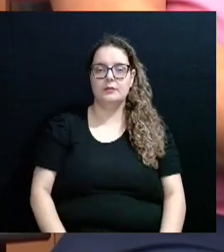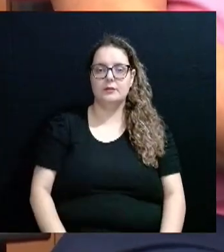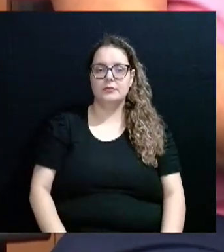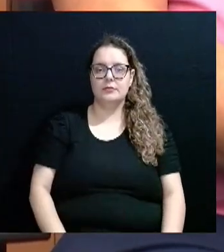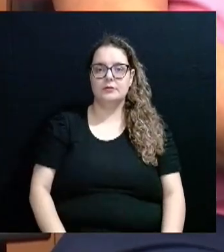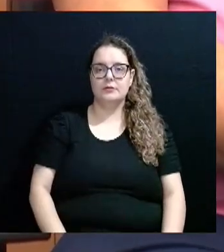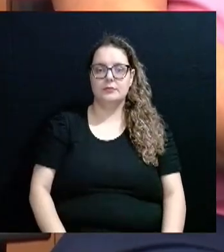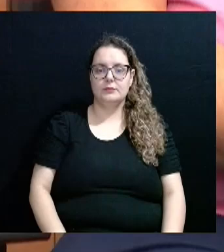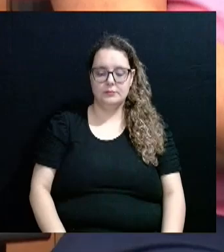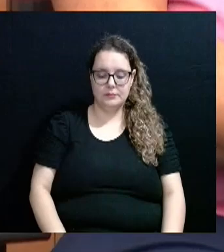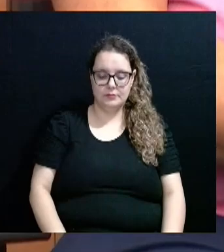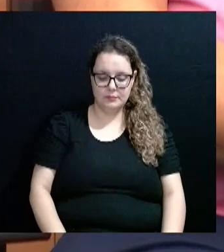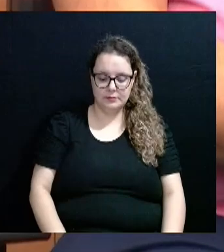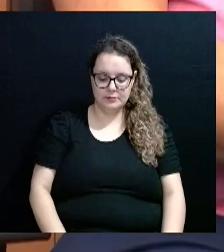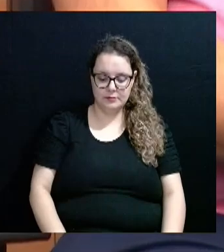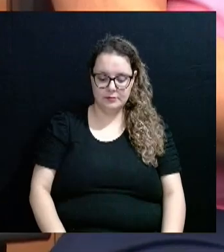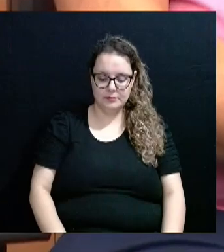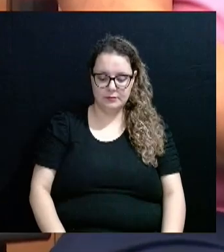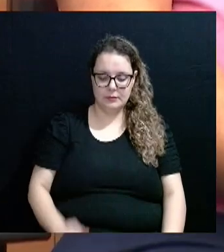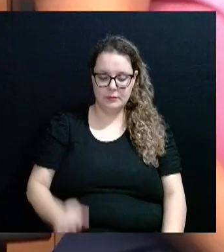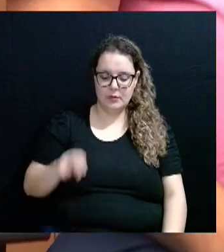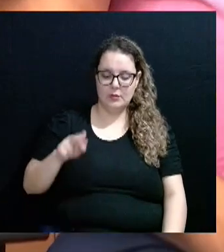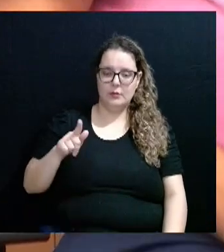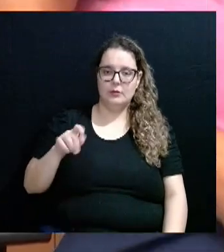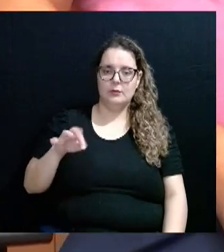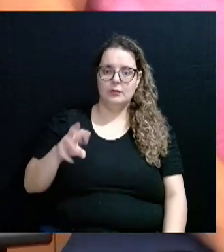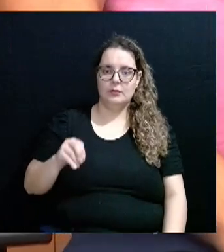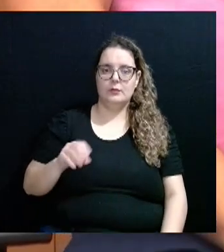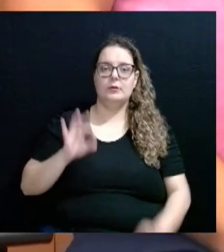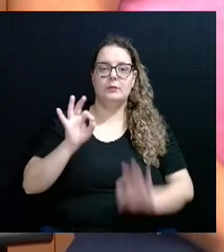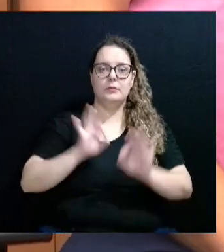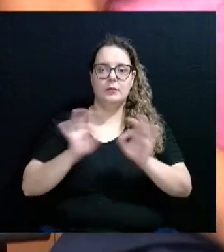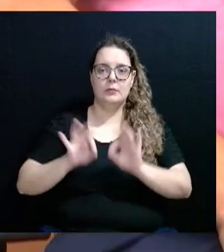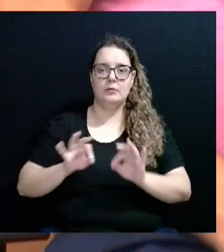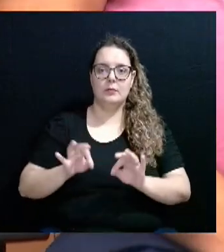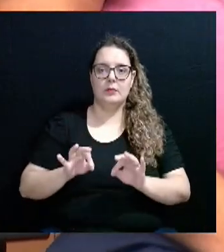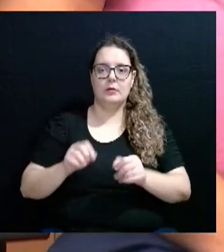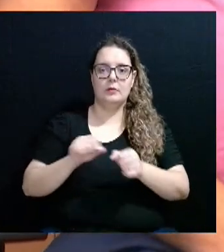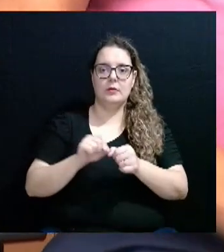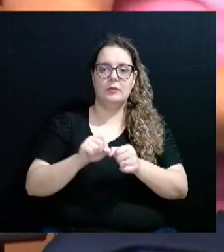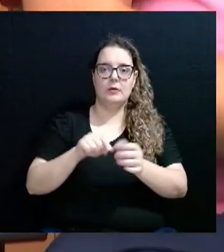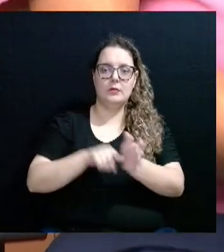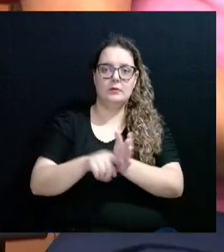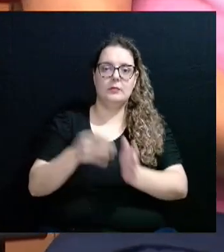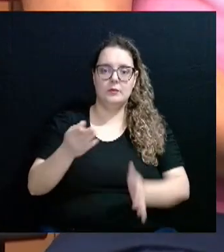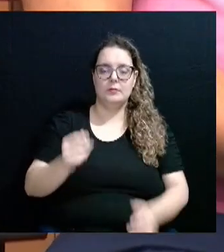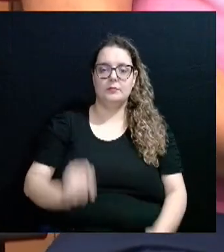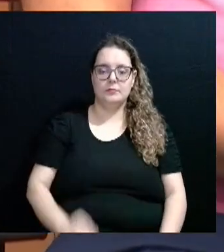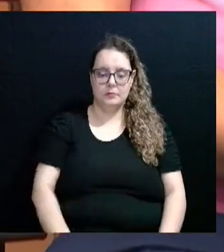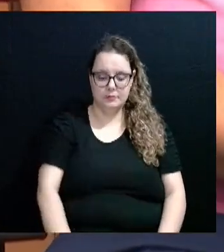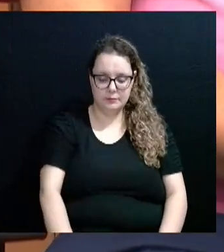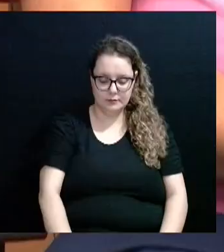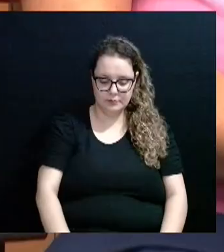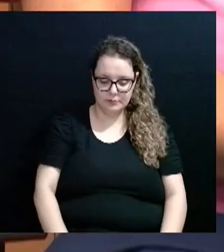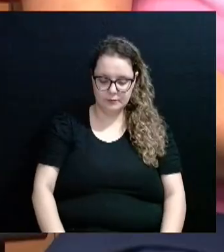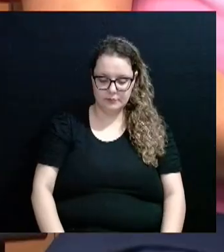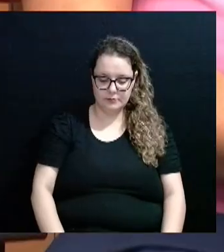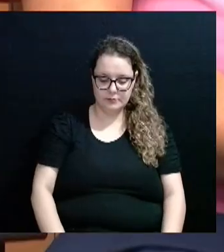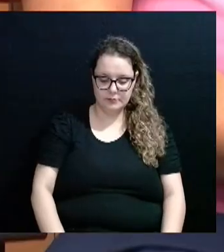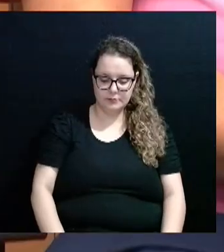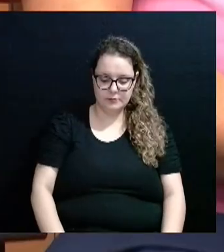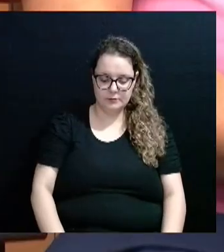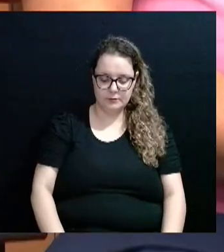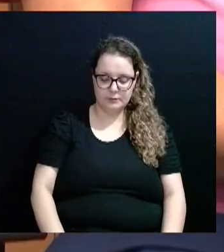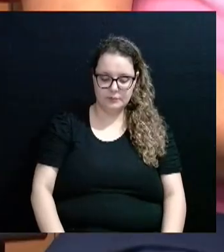enquanto o Augusto vai preparando ali para fazer a questão dele. É o seguinte, no mês que